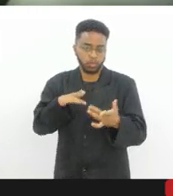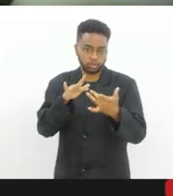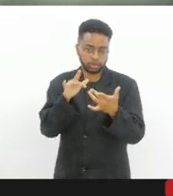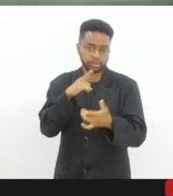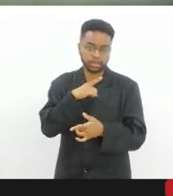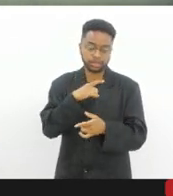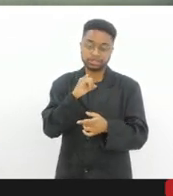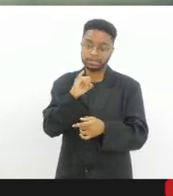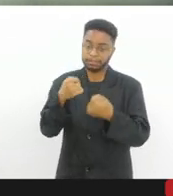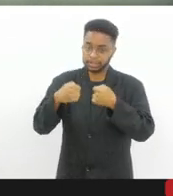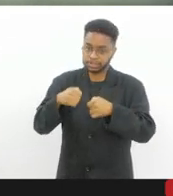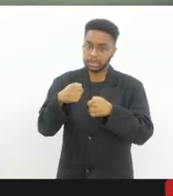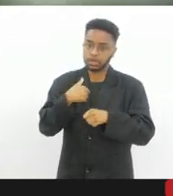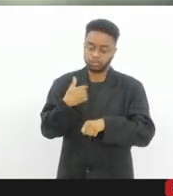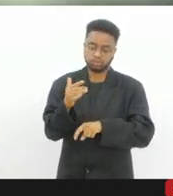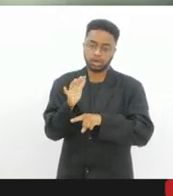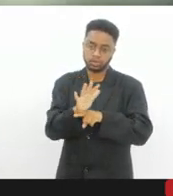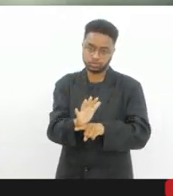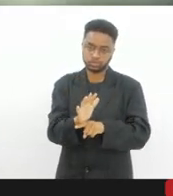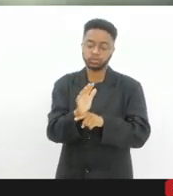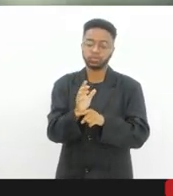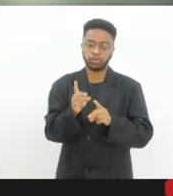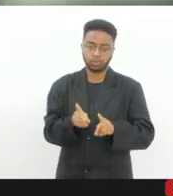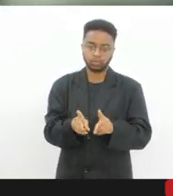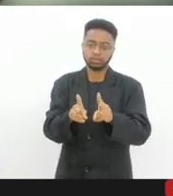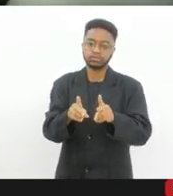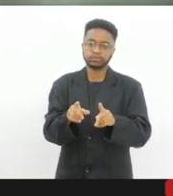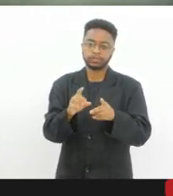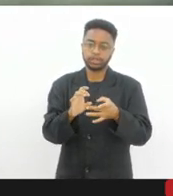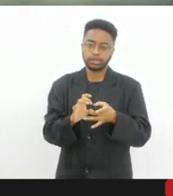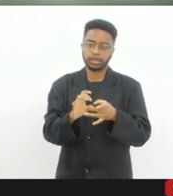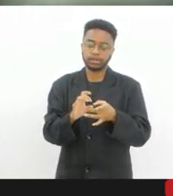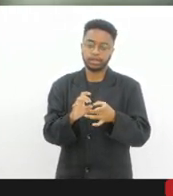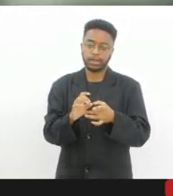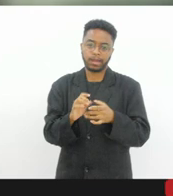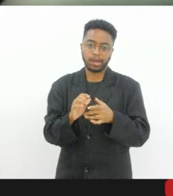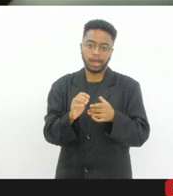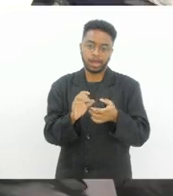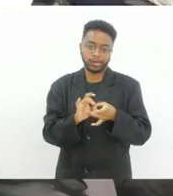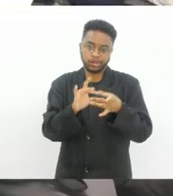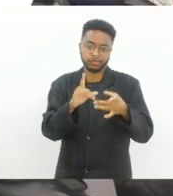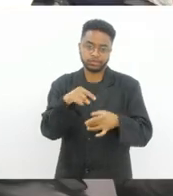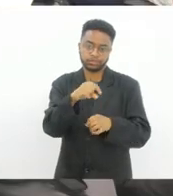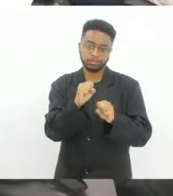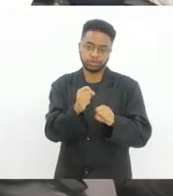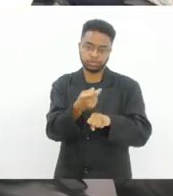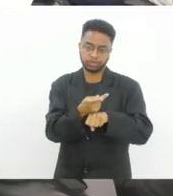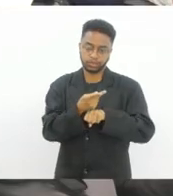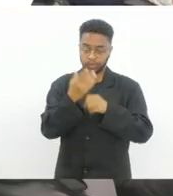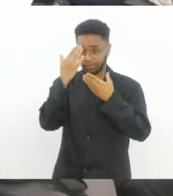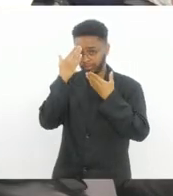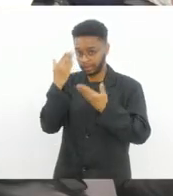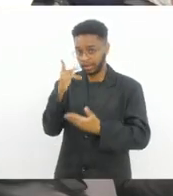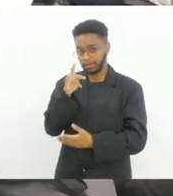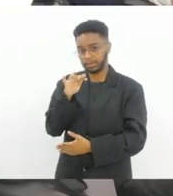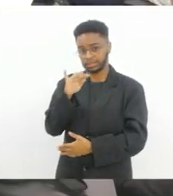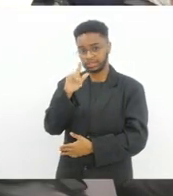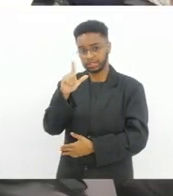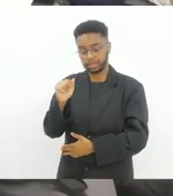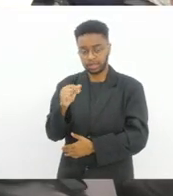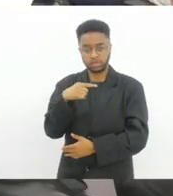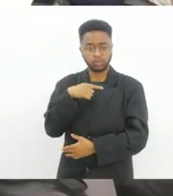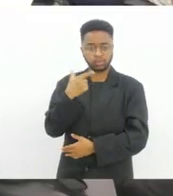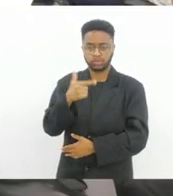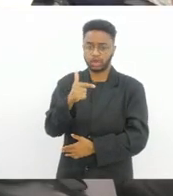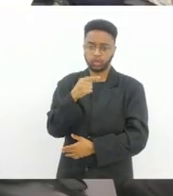precisarem, podem contar comigo. A gente segue à disposição. Muito obrigada, senhora Priscila Brito. Sem dúvida nenhuma, o Ministério da